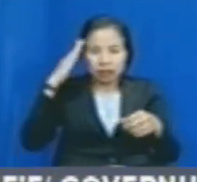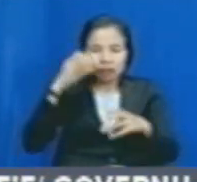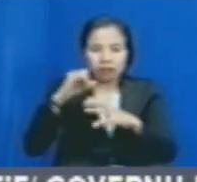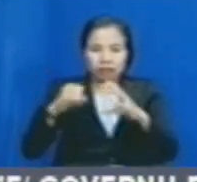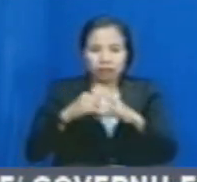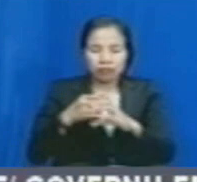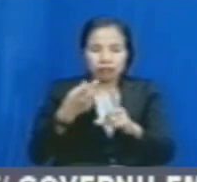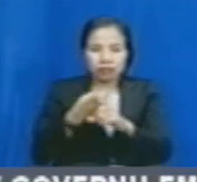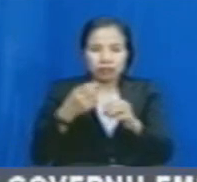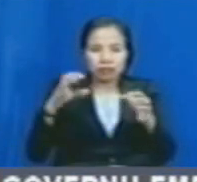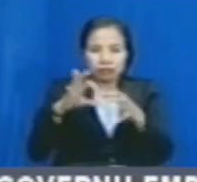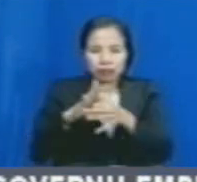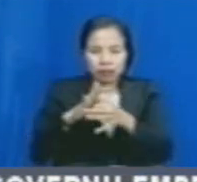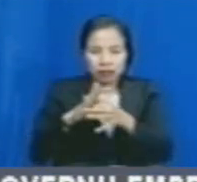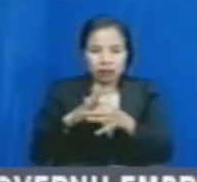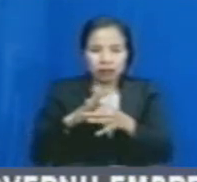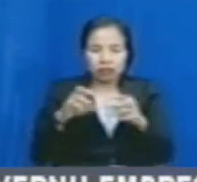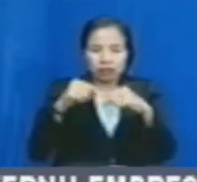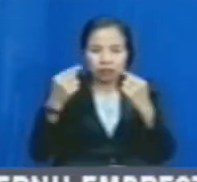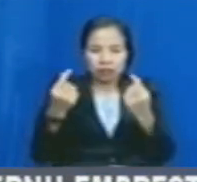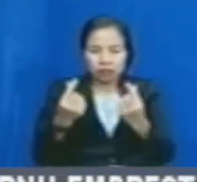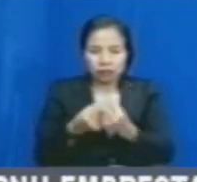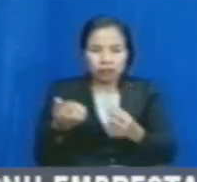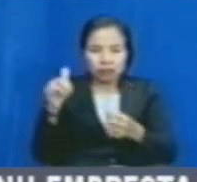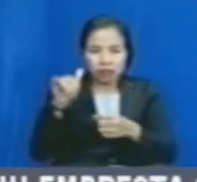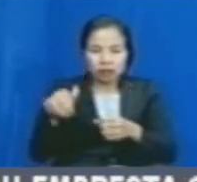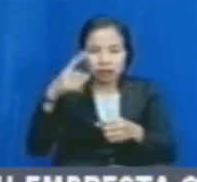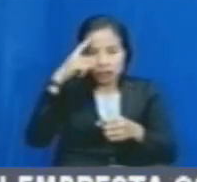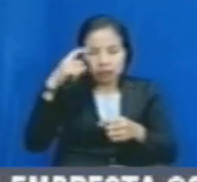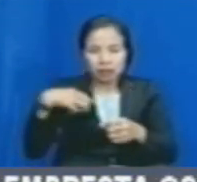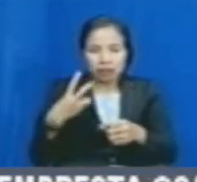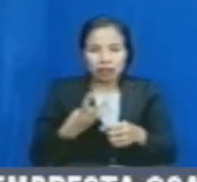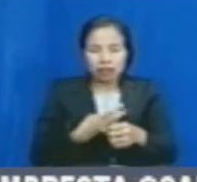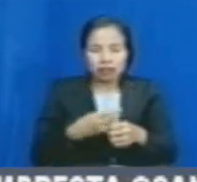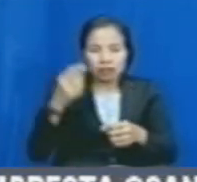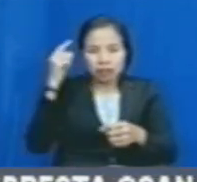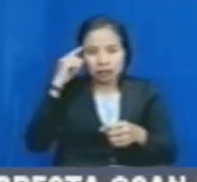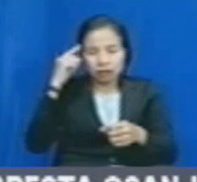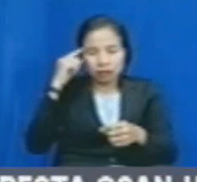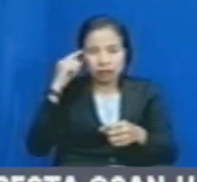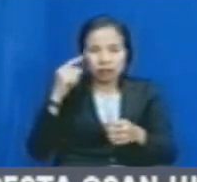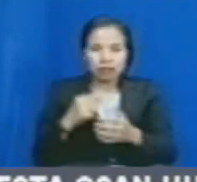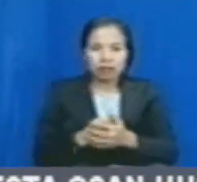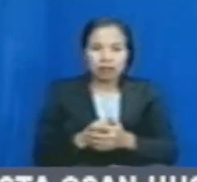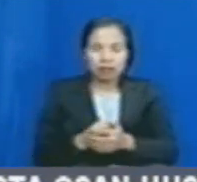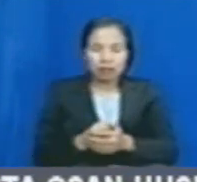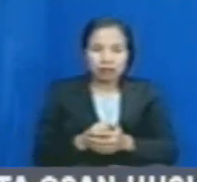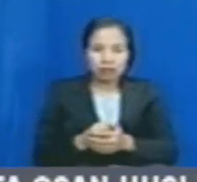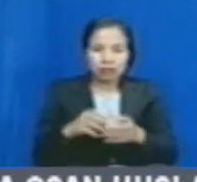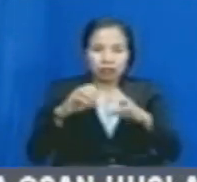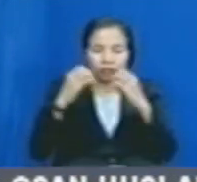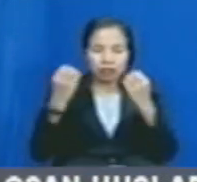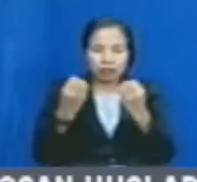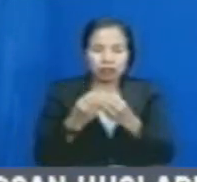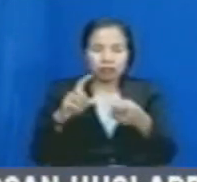envolve-se membro grupos Hirakne. Também está se a análise aí da ONZ Belun, de